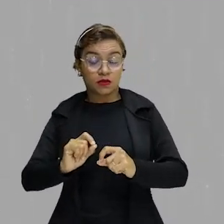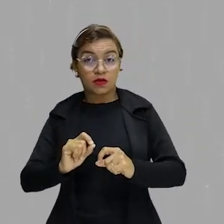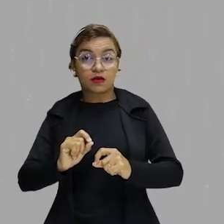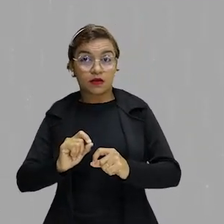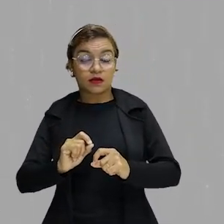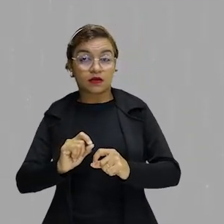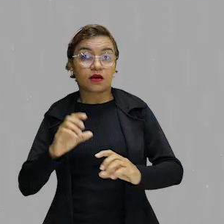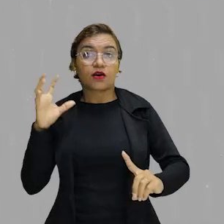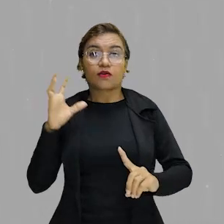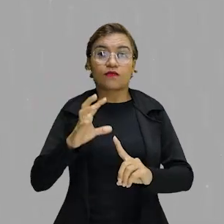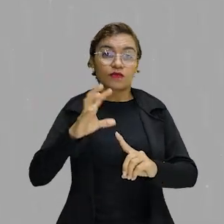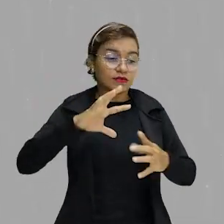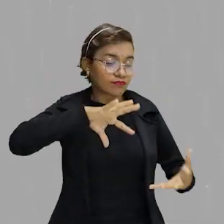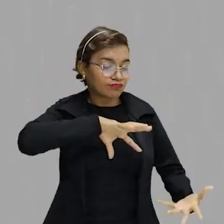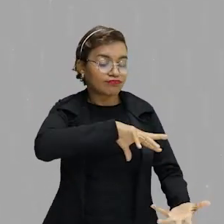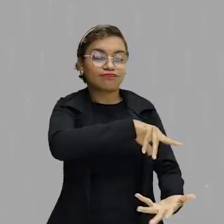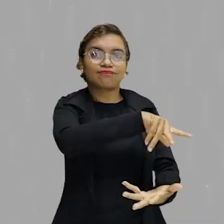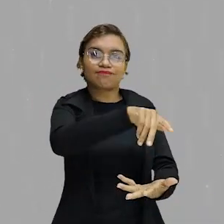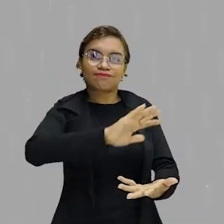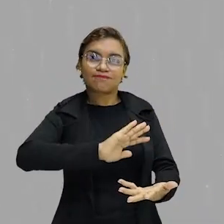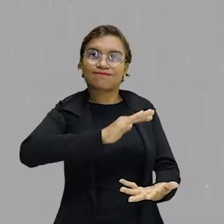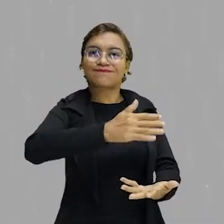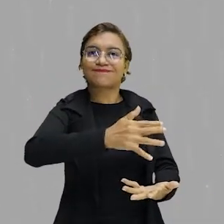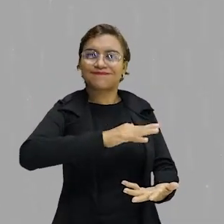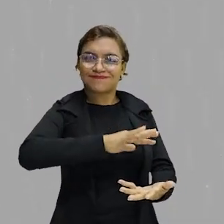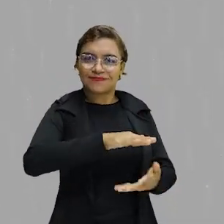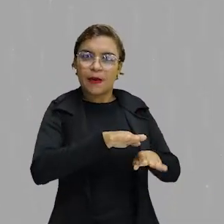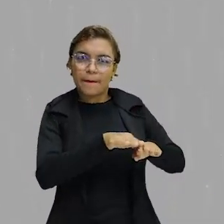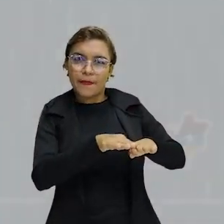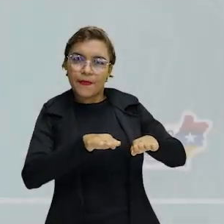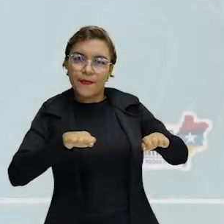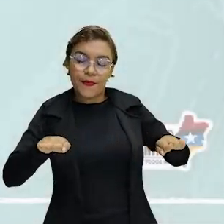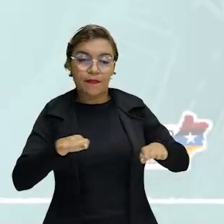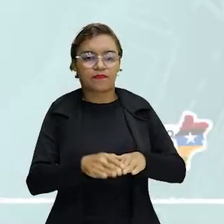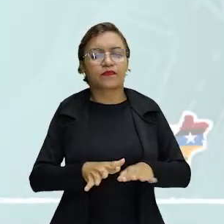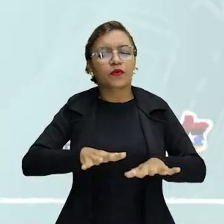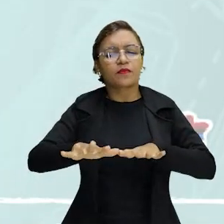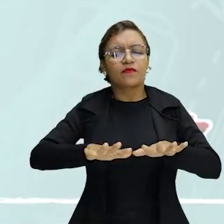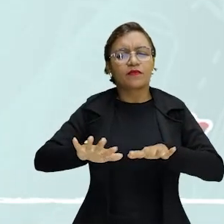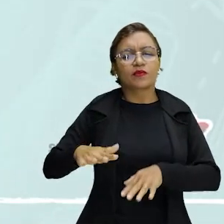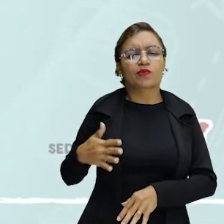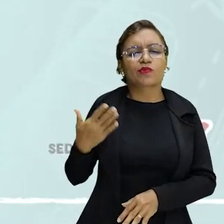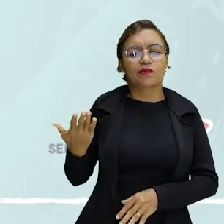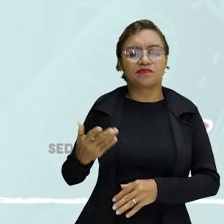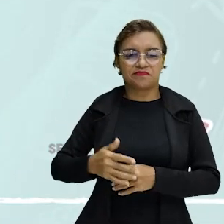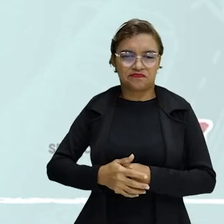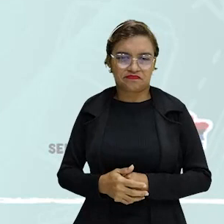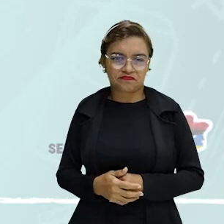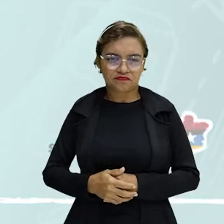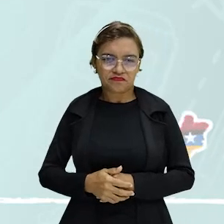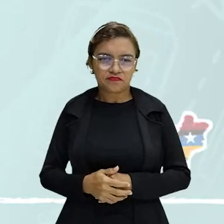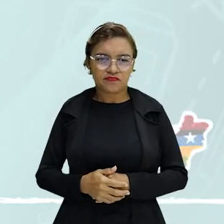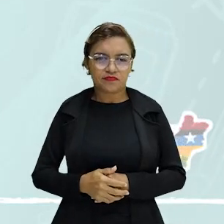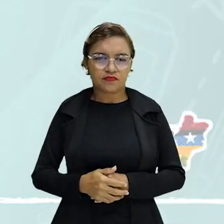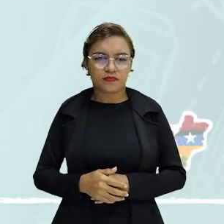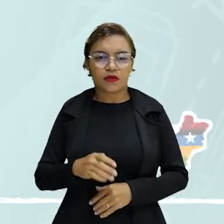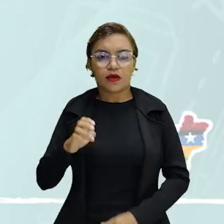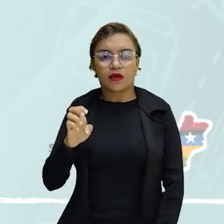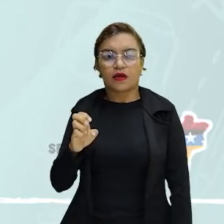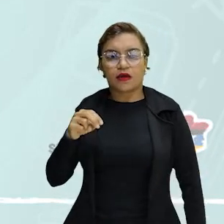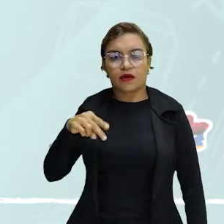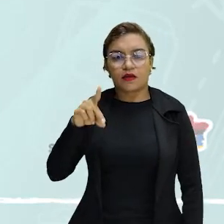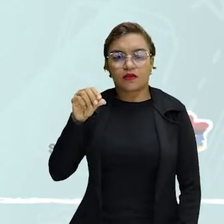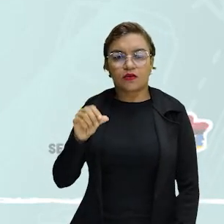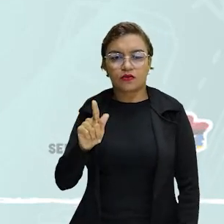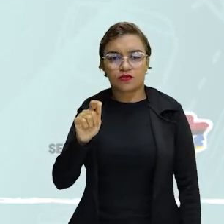na superfície terrestre, beleza? Então, que movimentos são esses, Marcos? Então vamos lá, ó. Os agentes endógenos do relevo